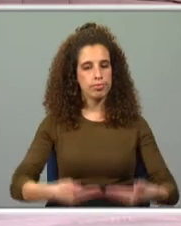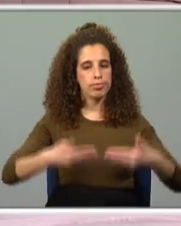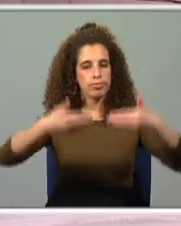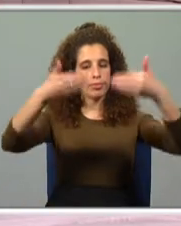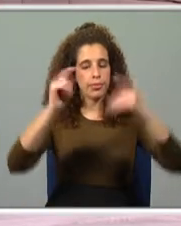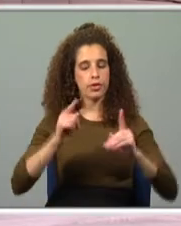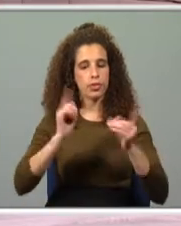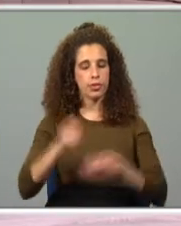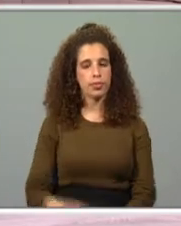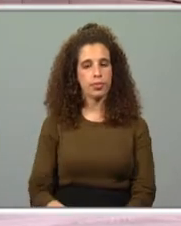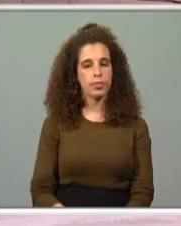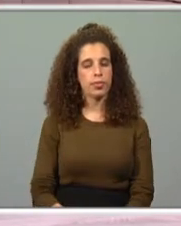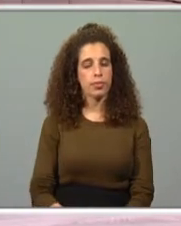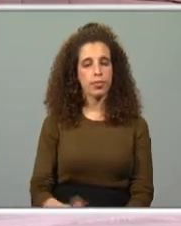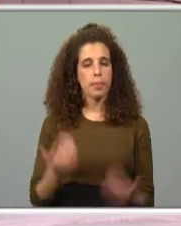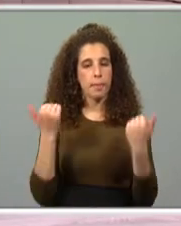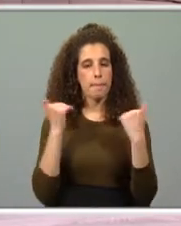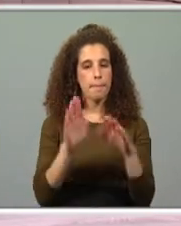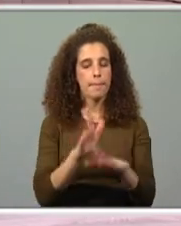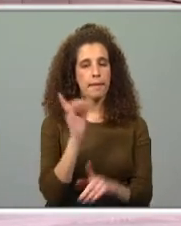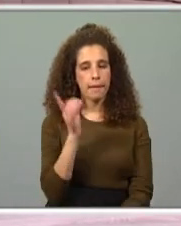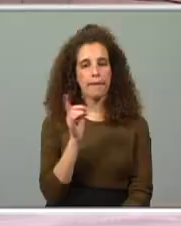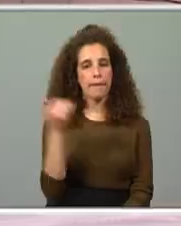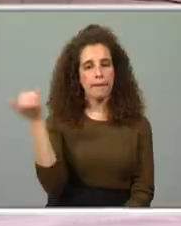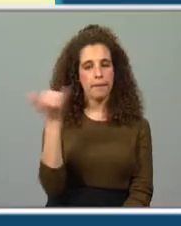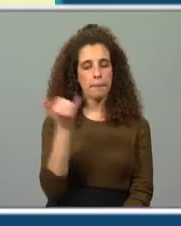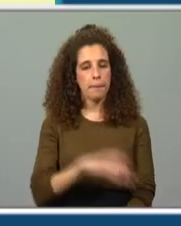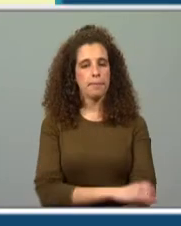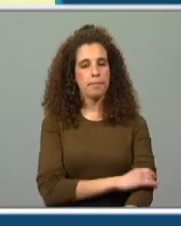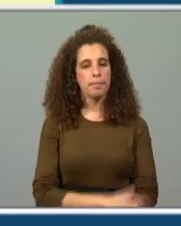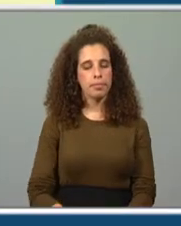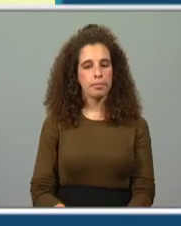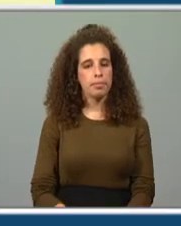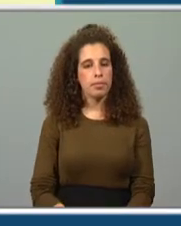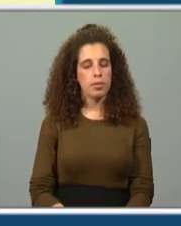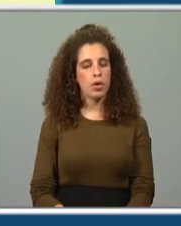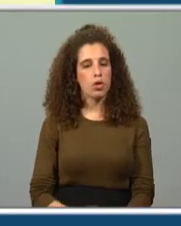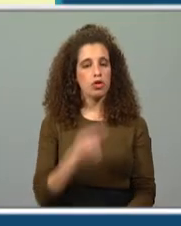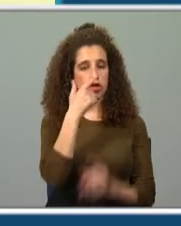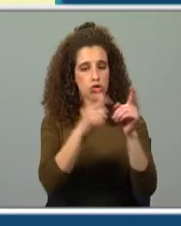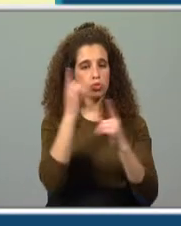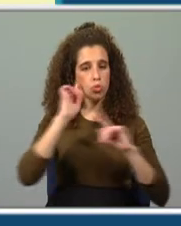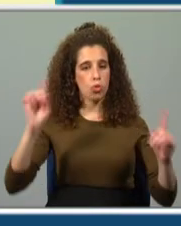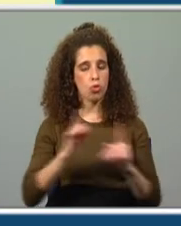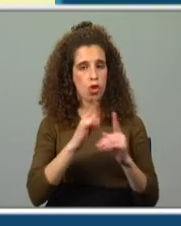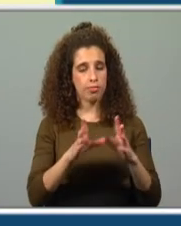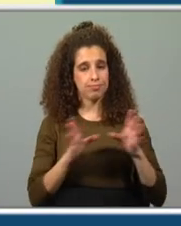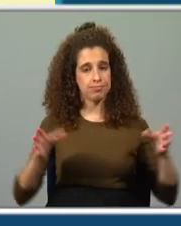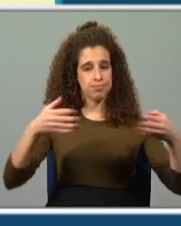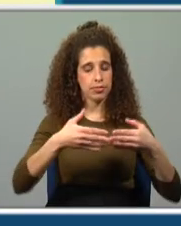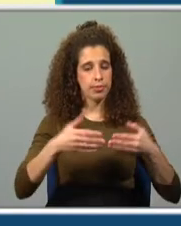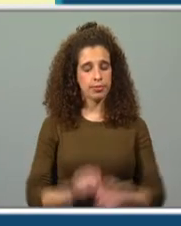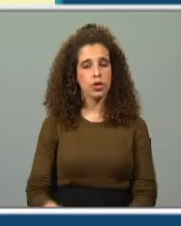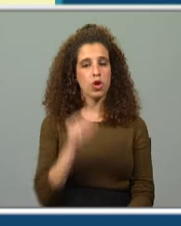peça. Mas temos aqui o segundo quadro. Onde temos o quê? Os músicos da banda, como vocês viram, não é?